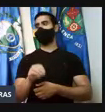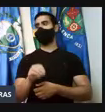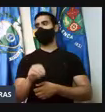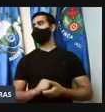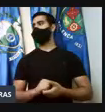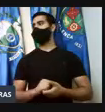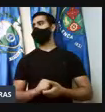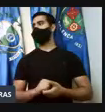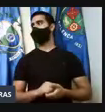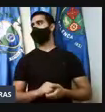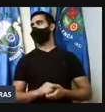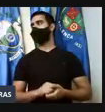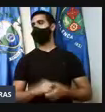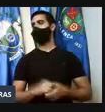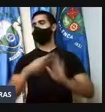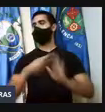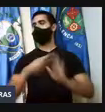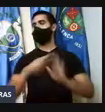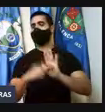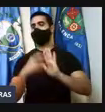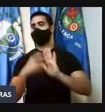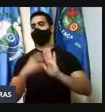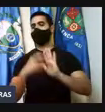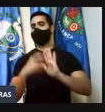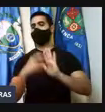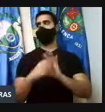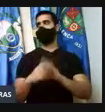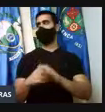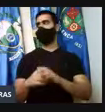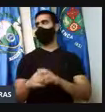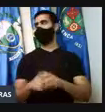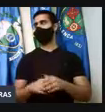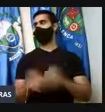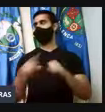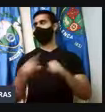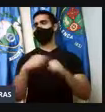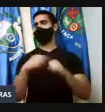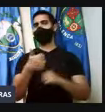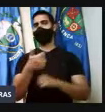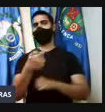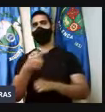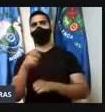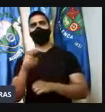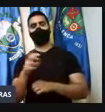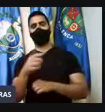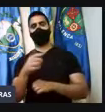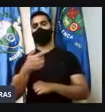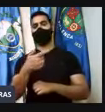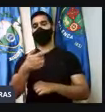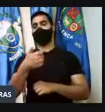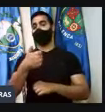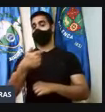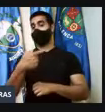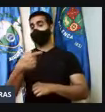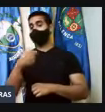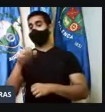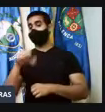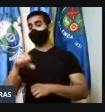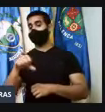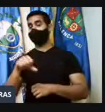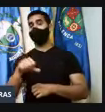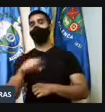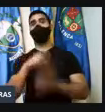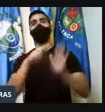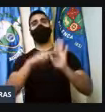na forma regimental, observada a prescrição do artigo 175 e 179 do